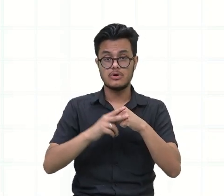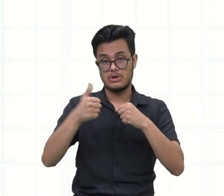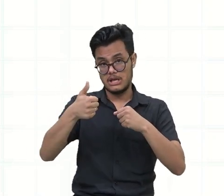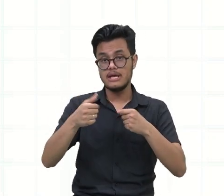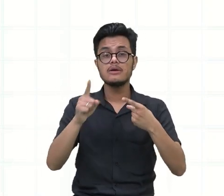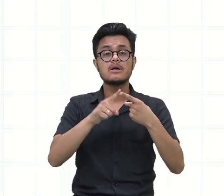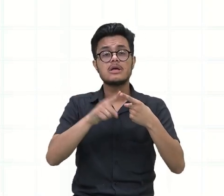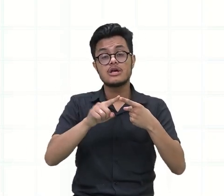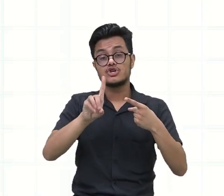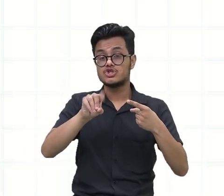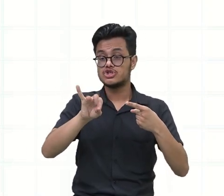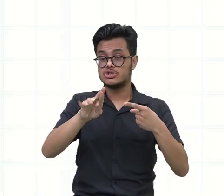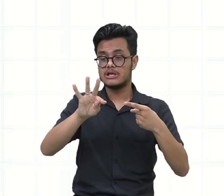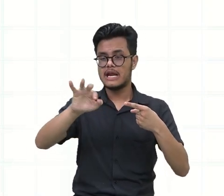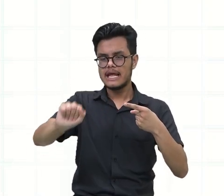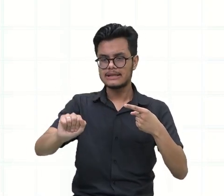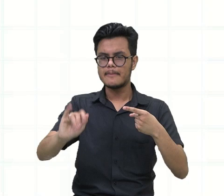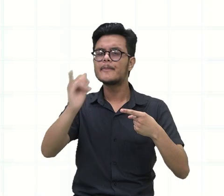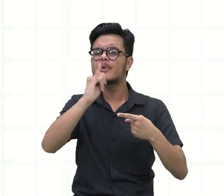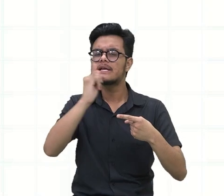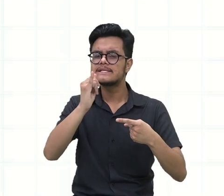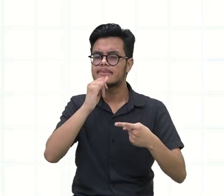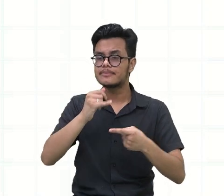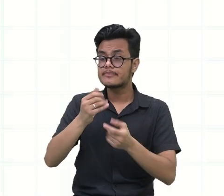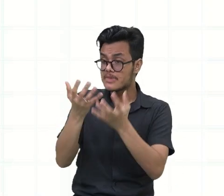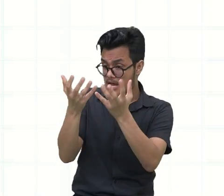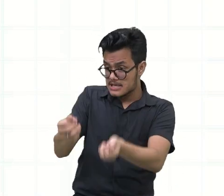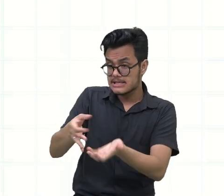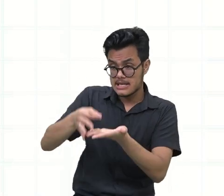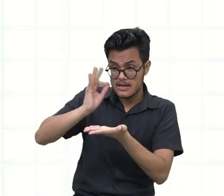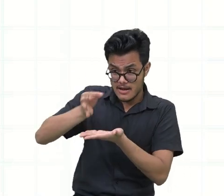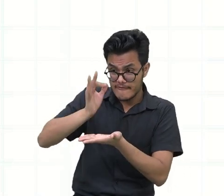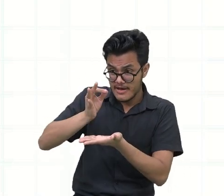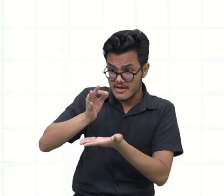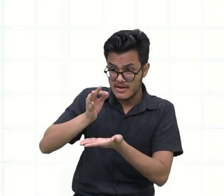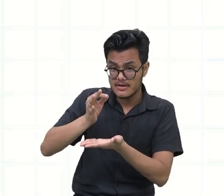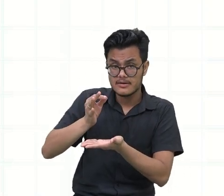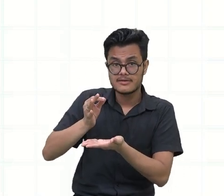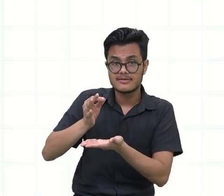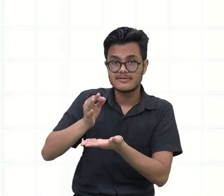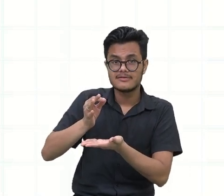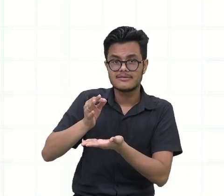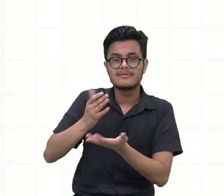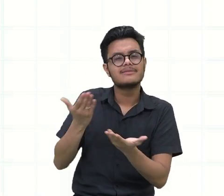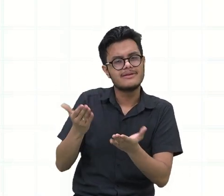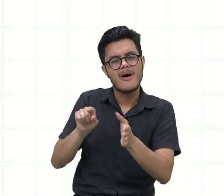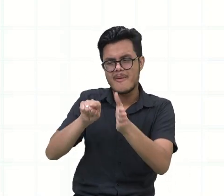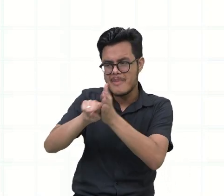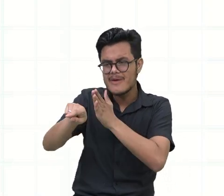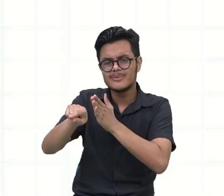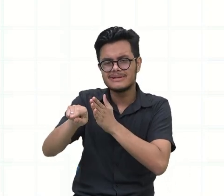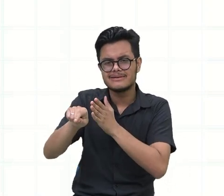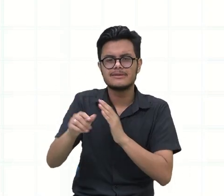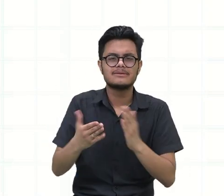café, escreveu o discurso. Observe aí, né, que o verbo vai ter uma